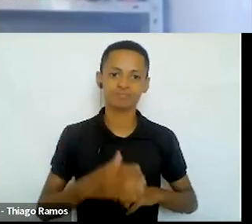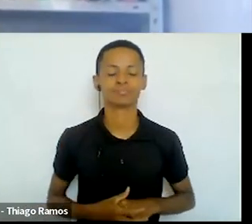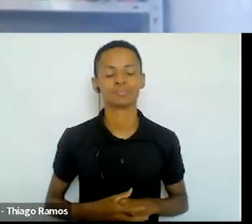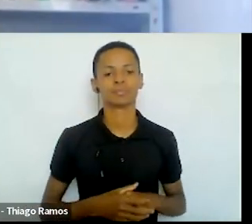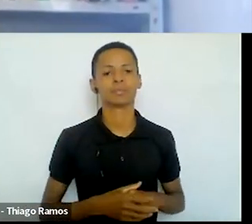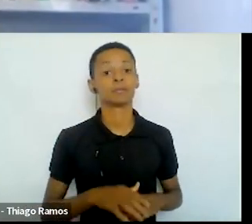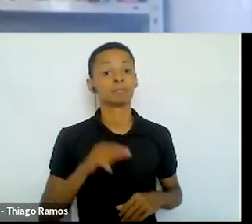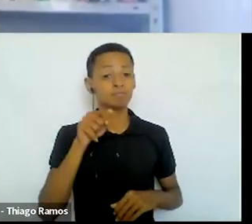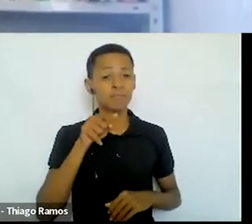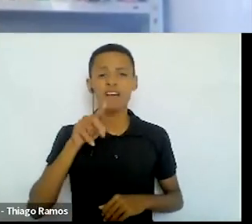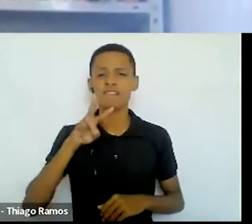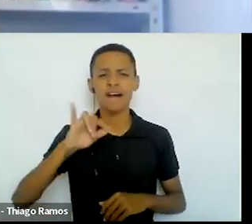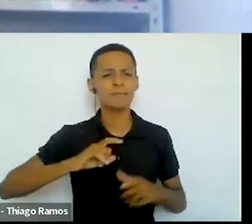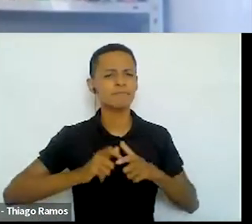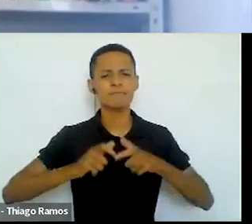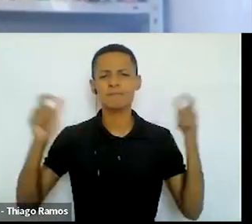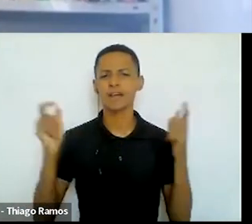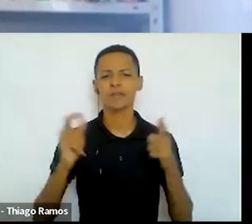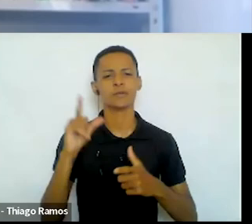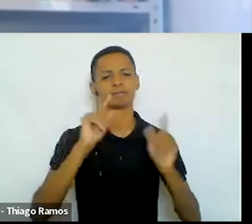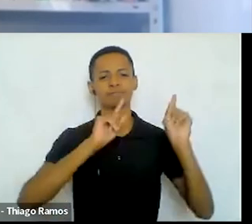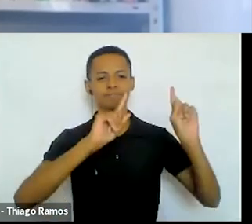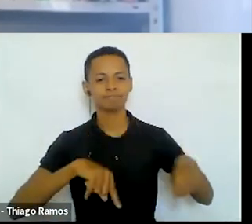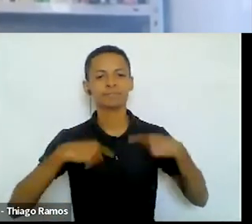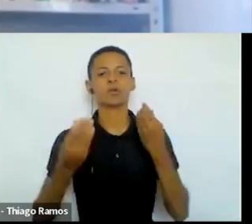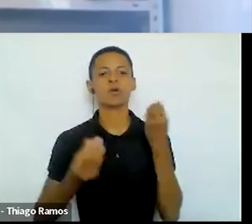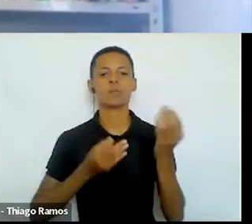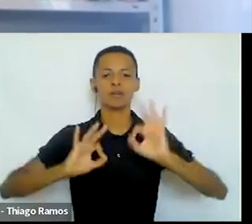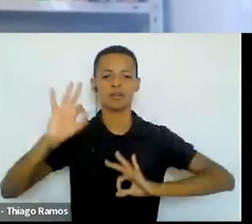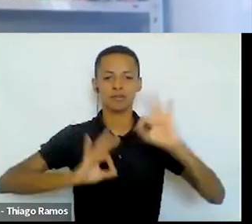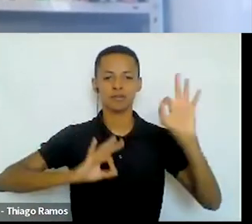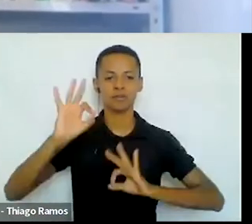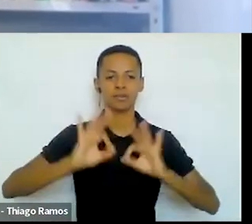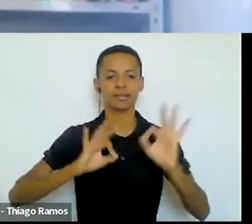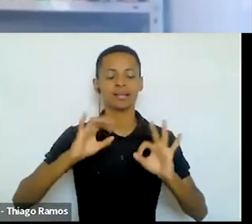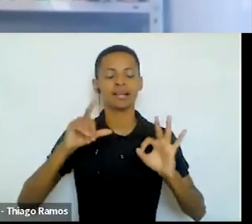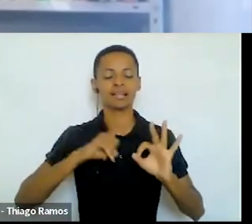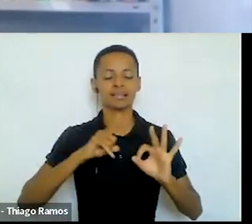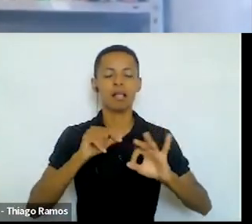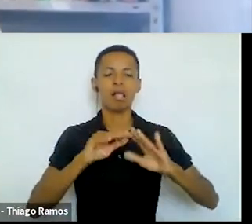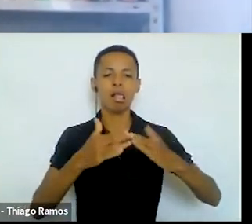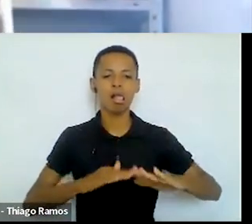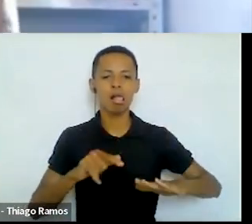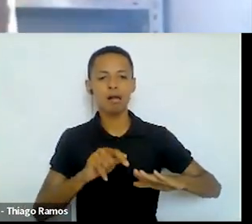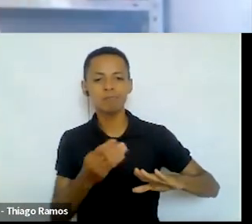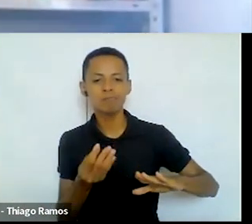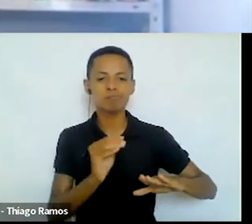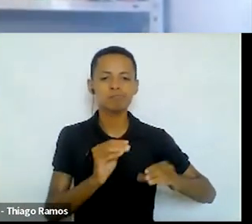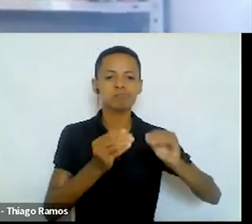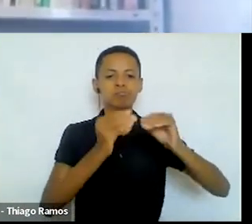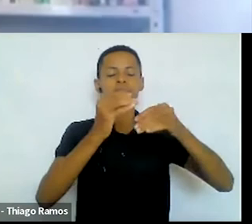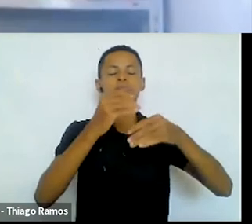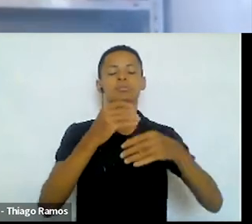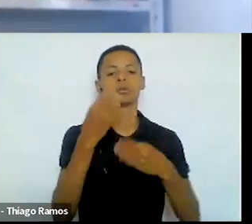Esse vai ser o maior desafio, como é que a gente vai reconstruir a partir da ruína, né? E reconstruir,